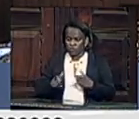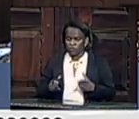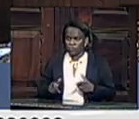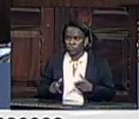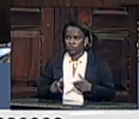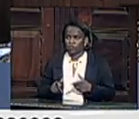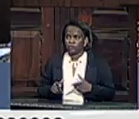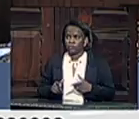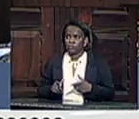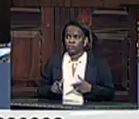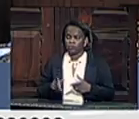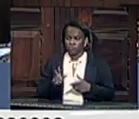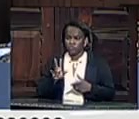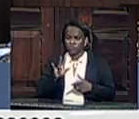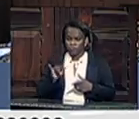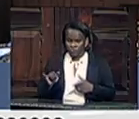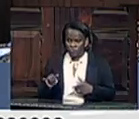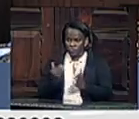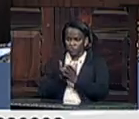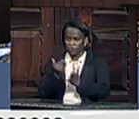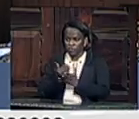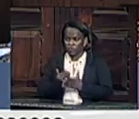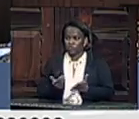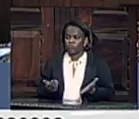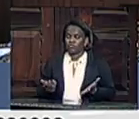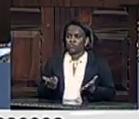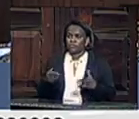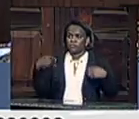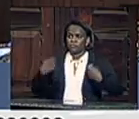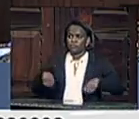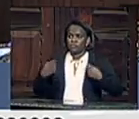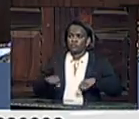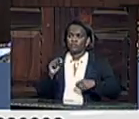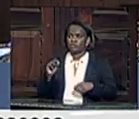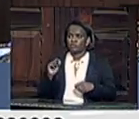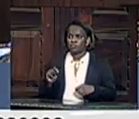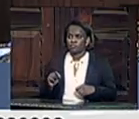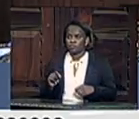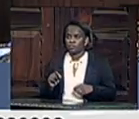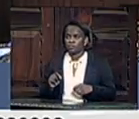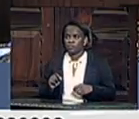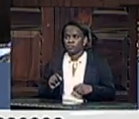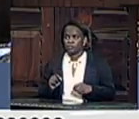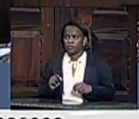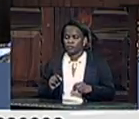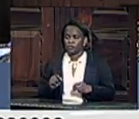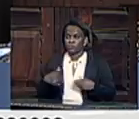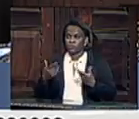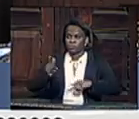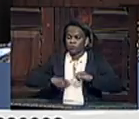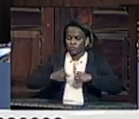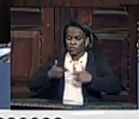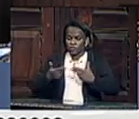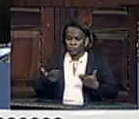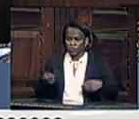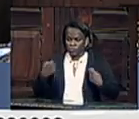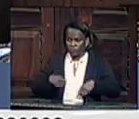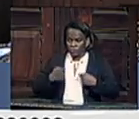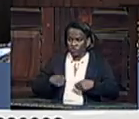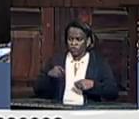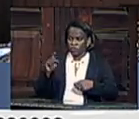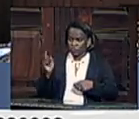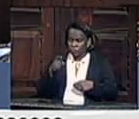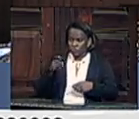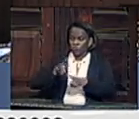em cima de qual item? Mais X em cima de qual dos produtos que está tendo o